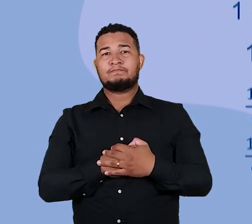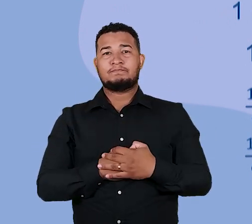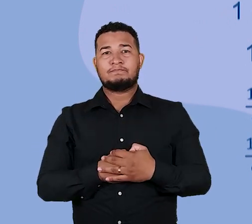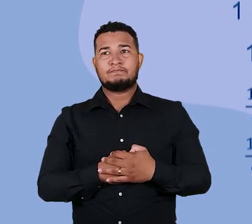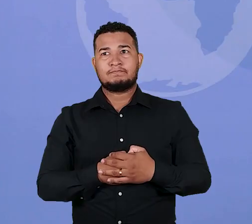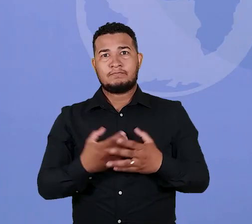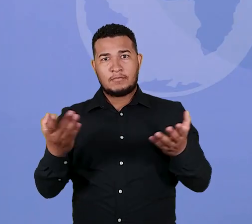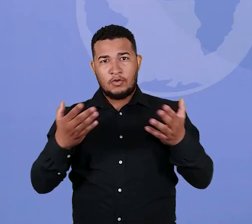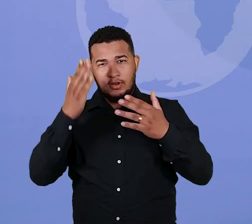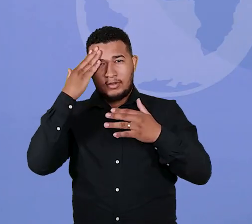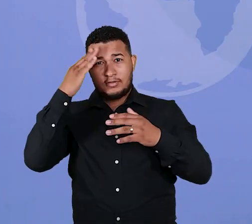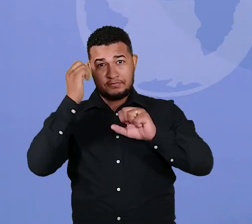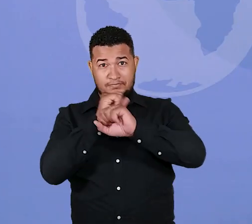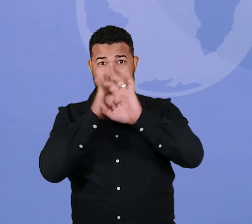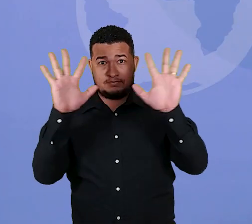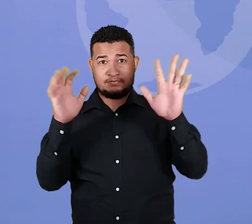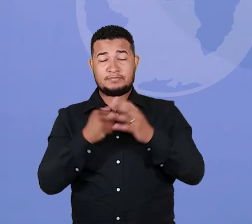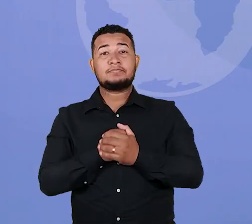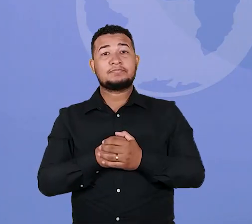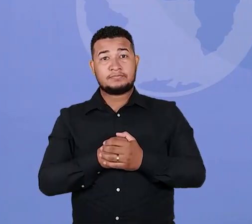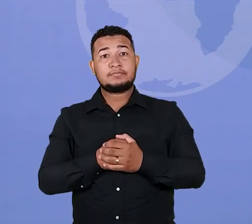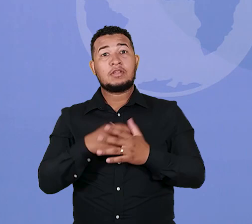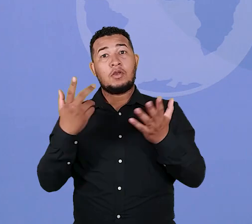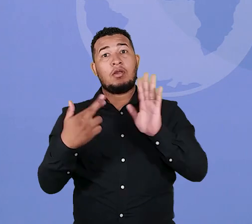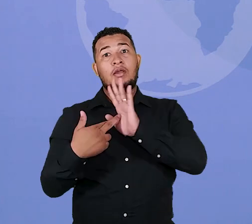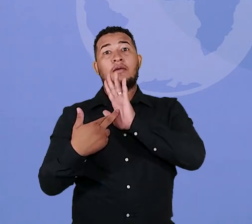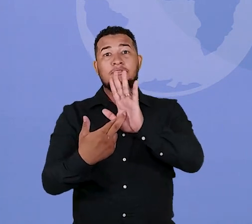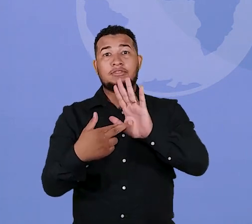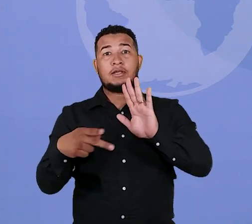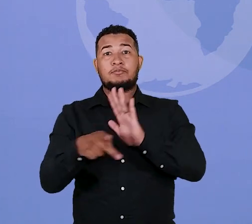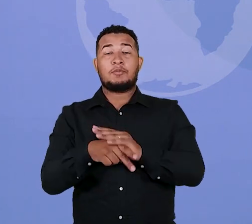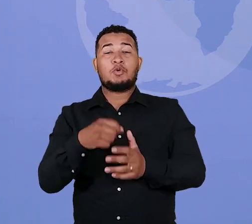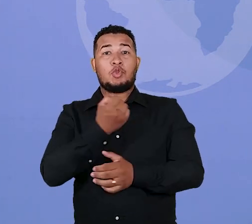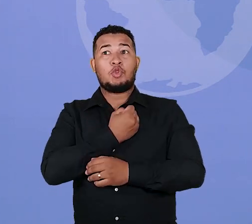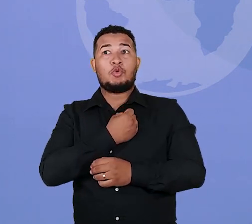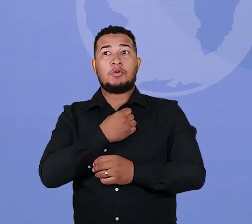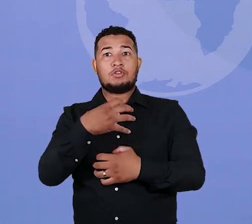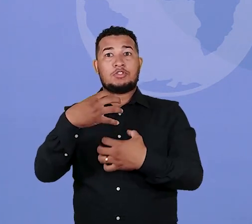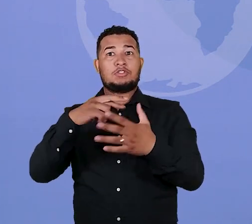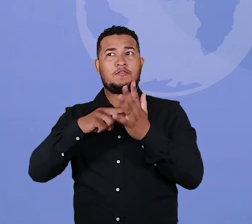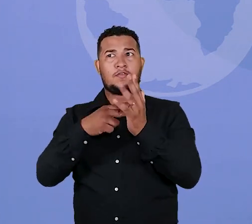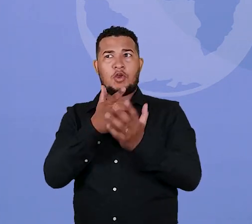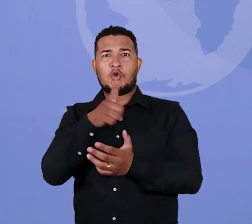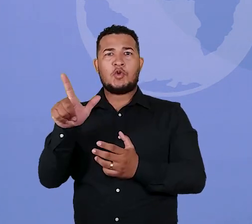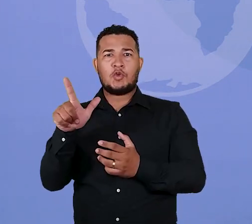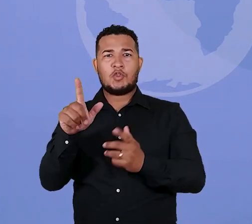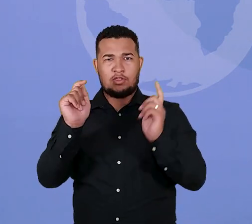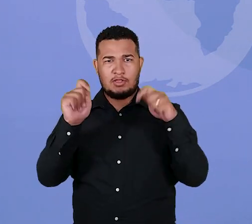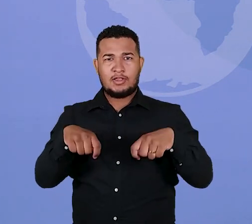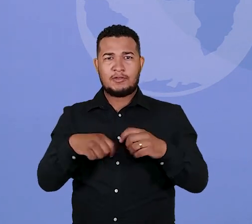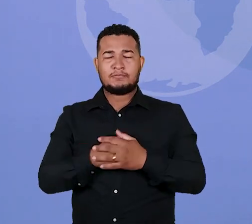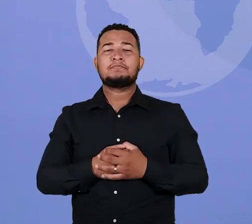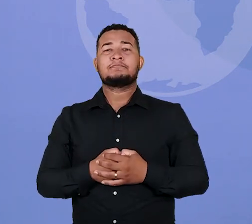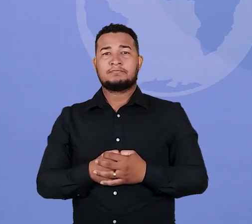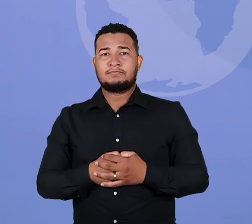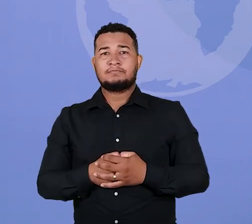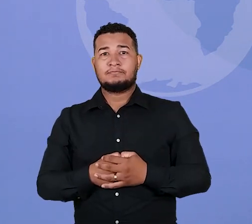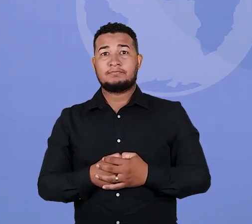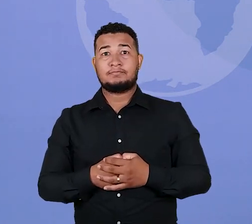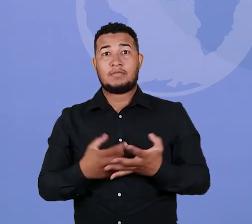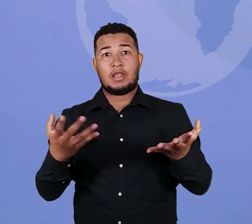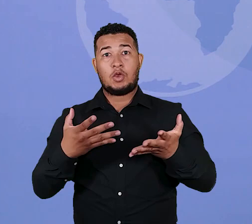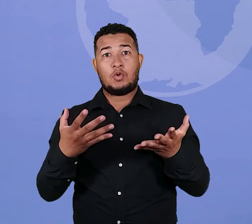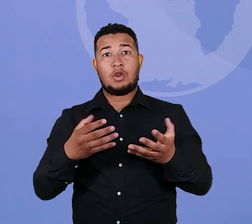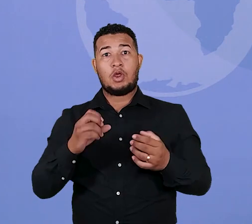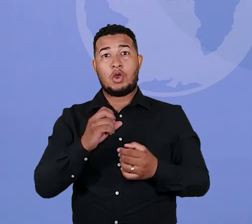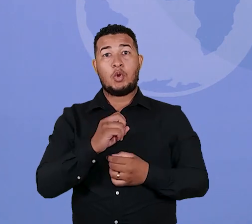990. Até aqui está tudo bem? Representar um número numa outra forma, tá tranquilo? Vamos ver